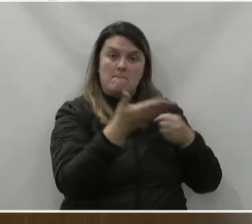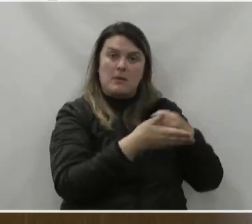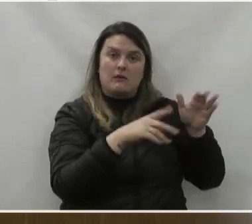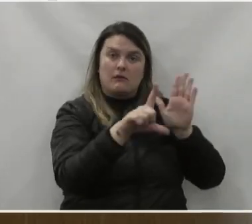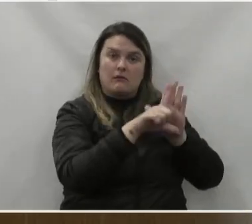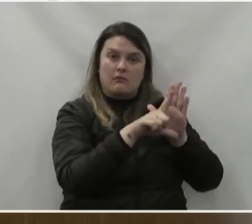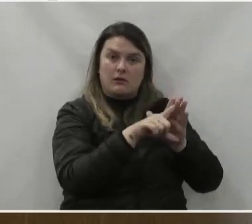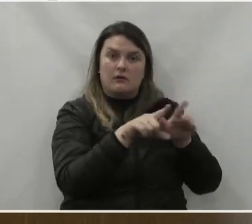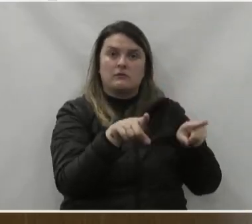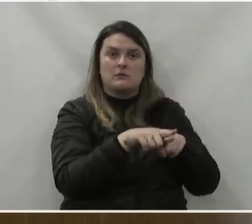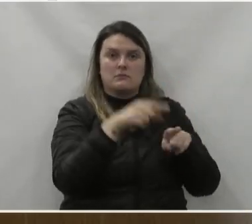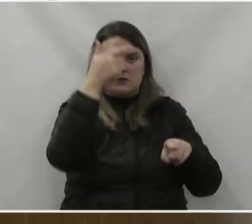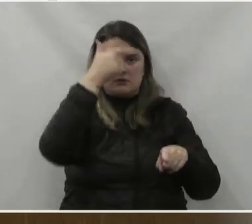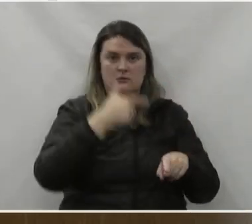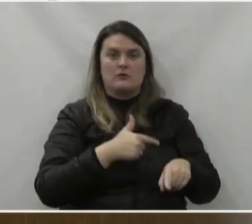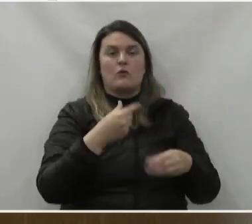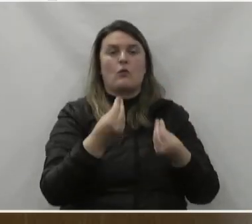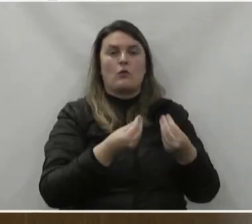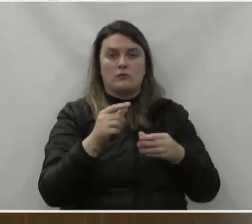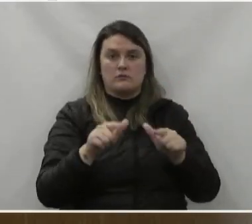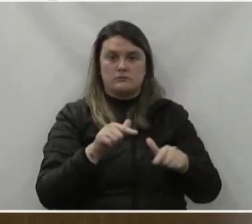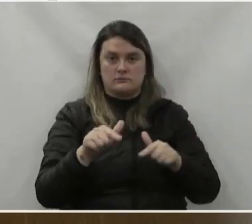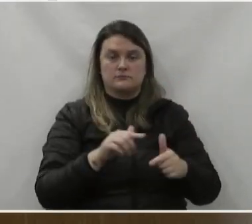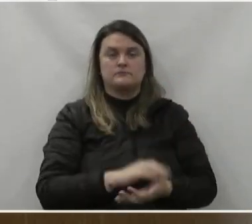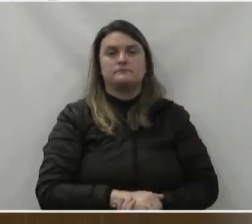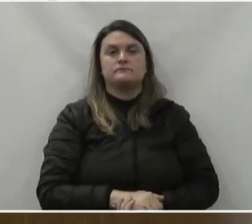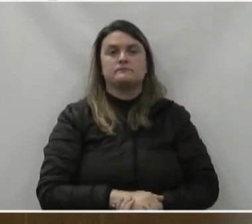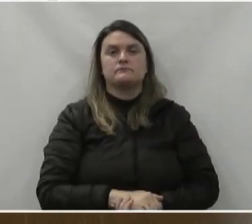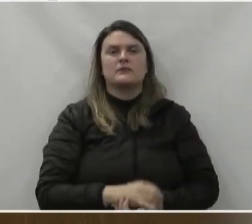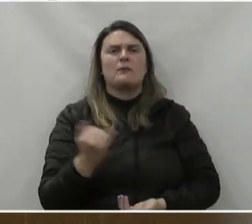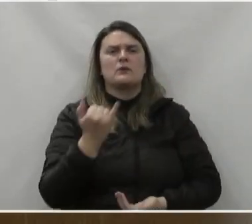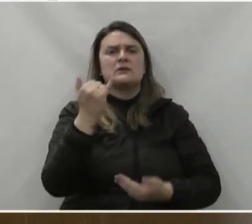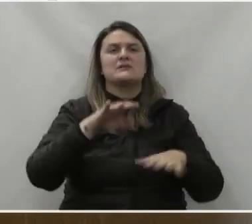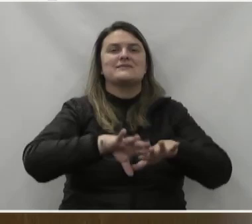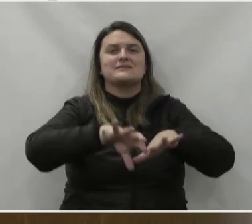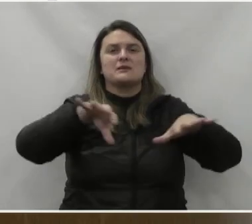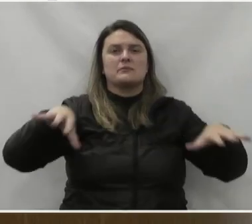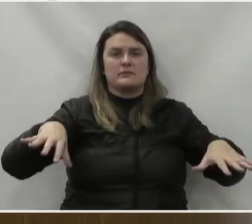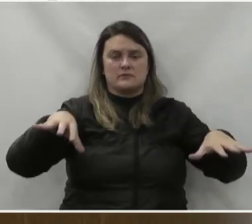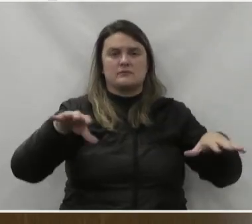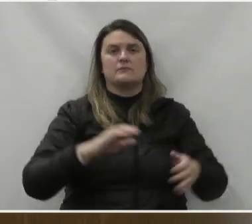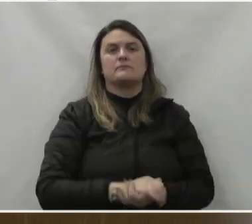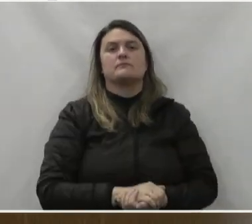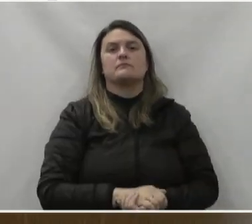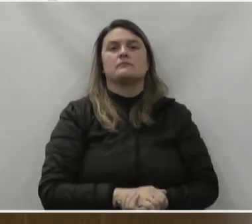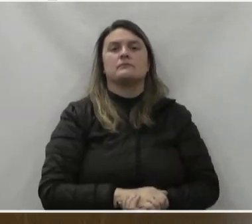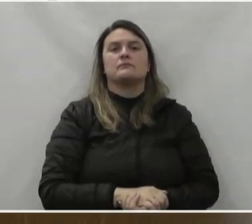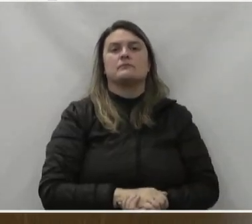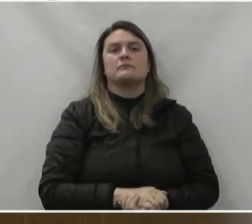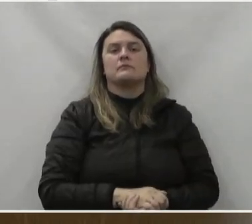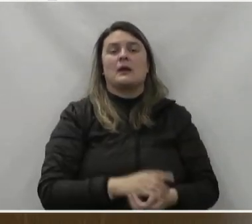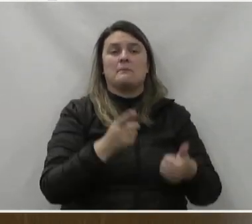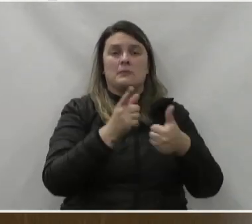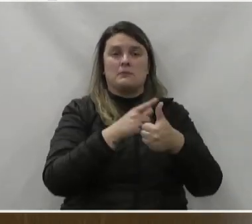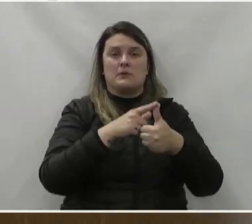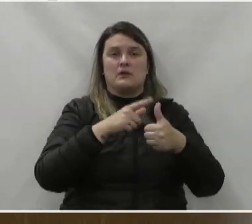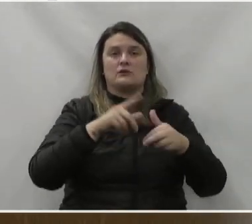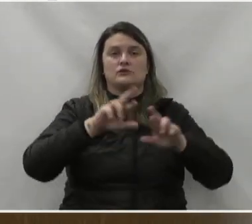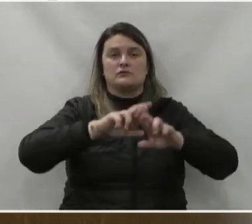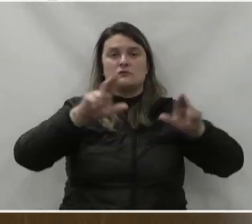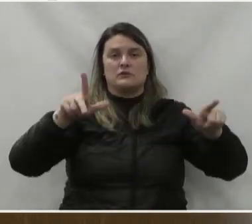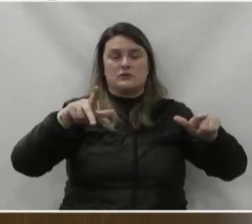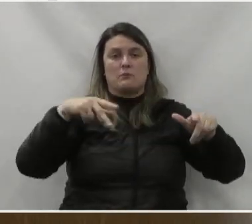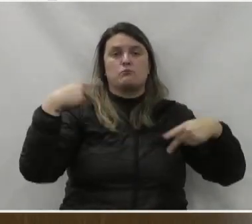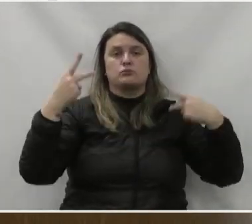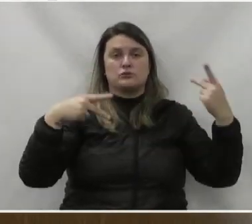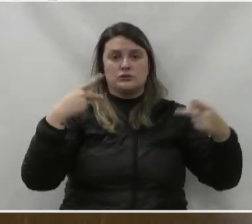própria liturgia do cargo. É essencial distinguir dois planos. Primeiro, divergência